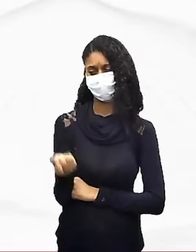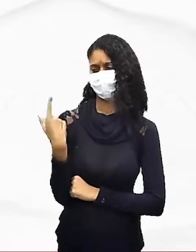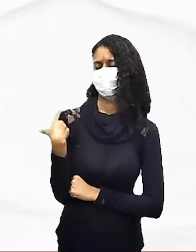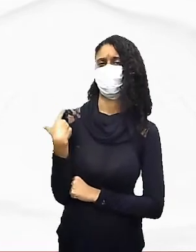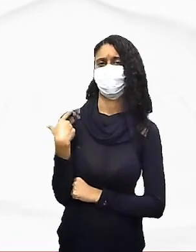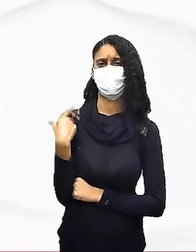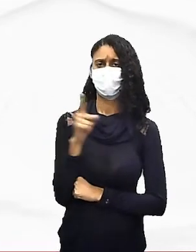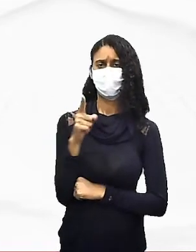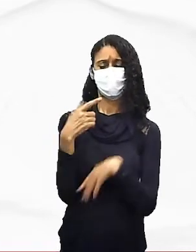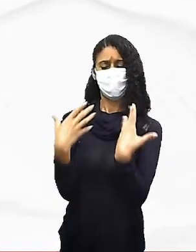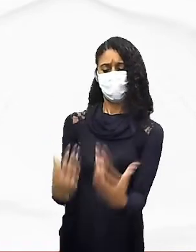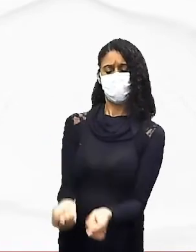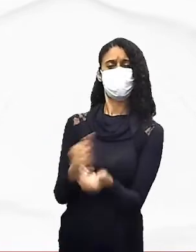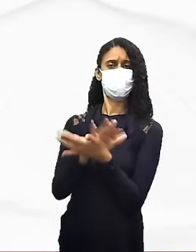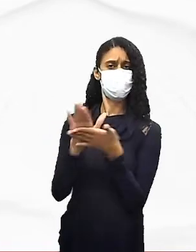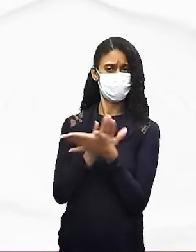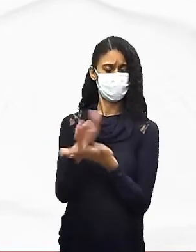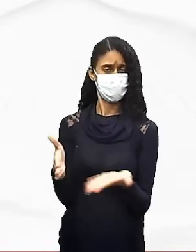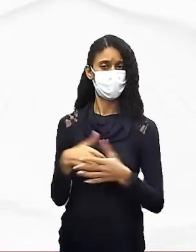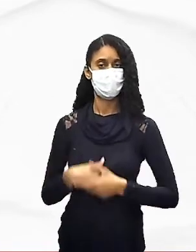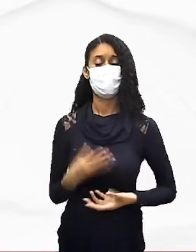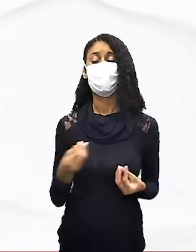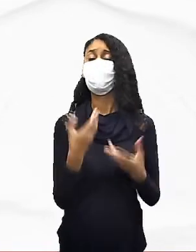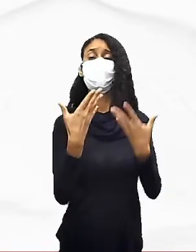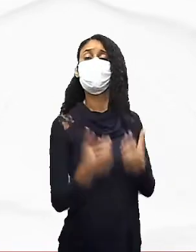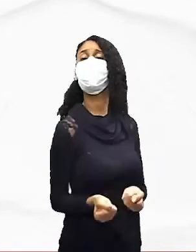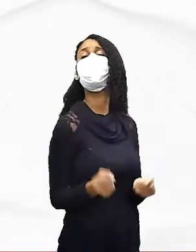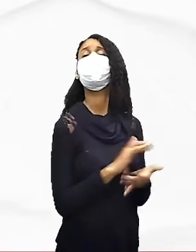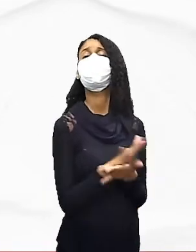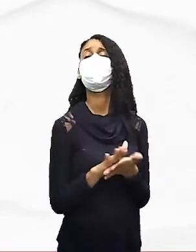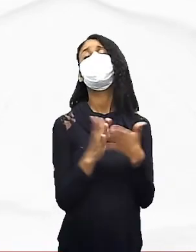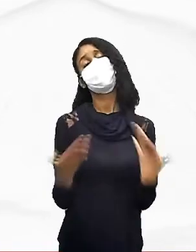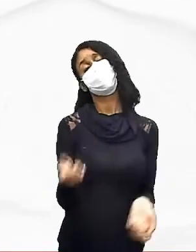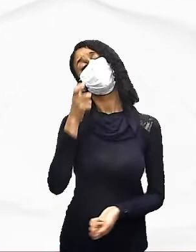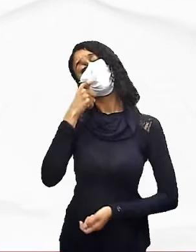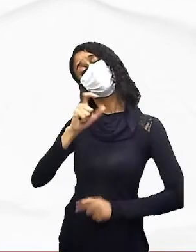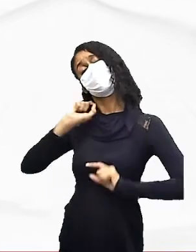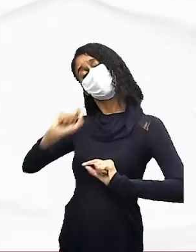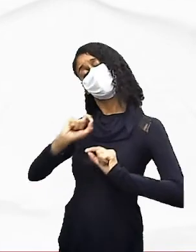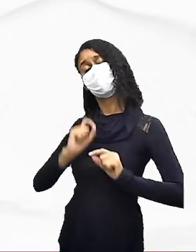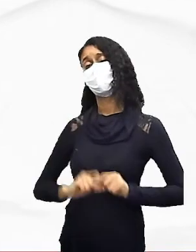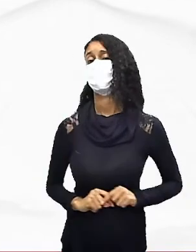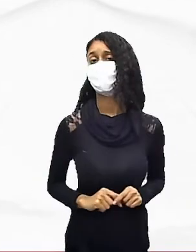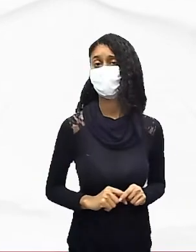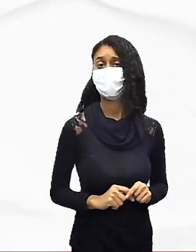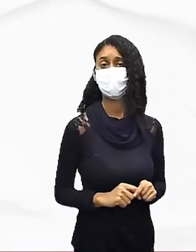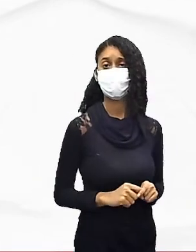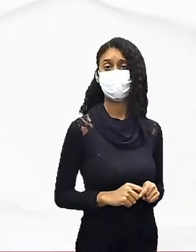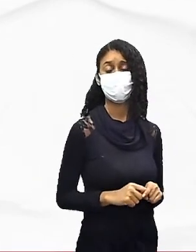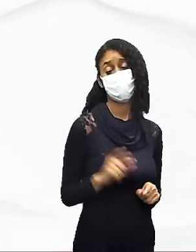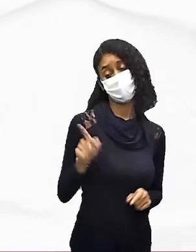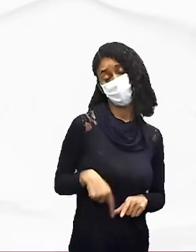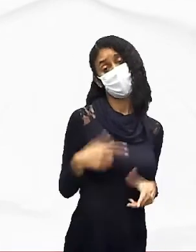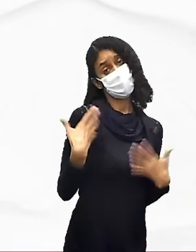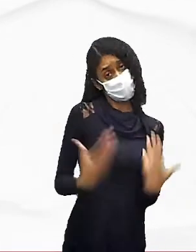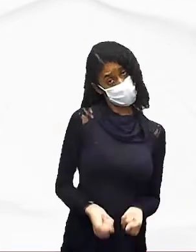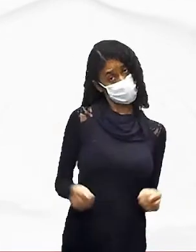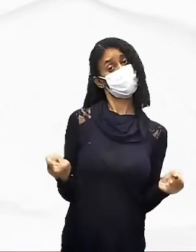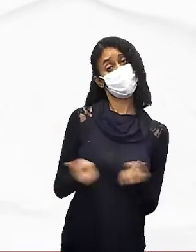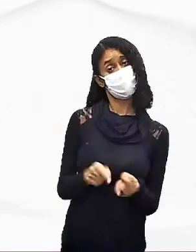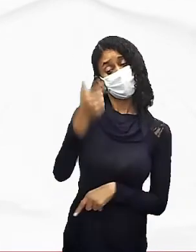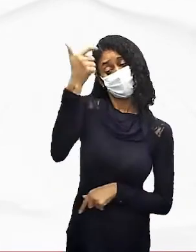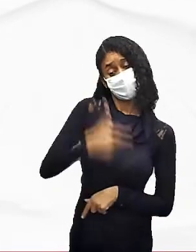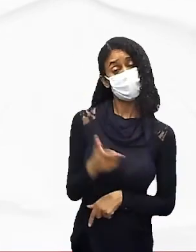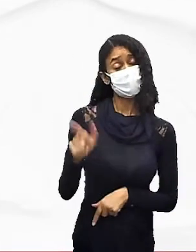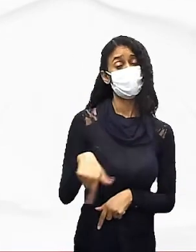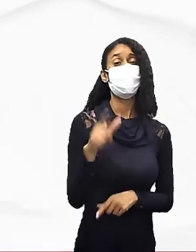nada. Né? Então, como ele não aceita nada, é interessante até porque ele não deveria aceitar nem a condição dele